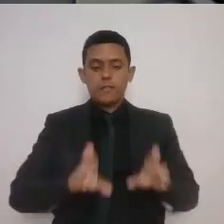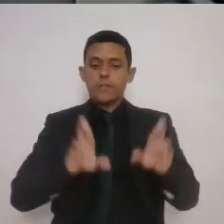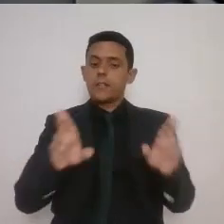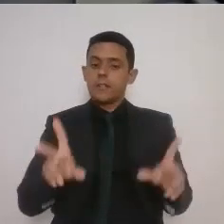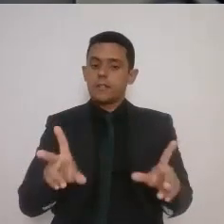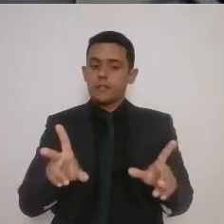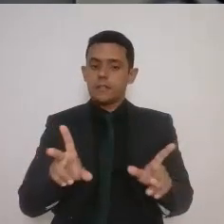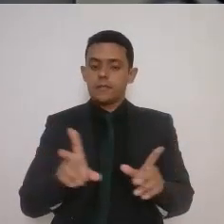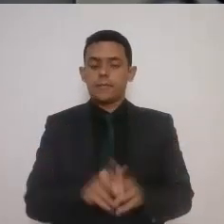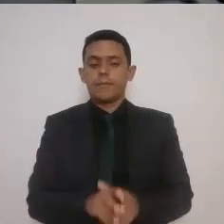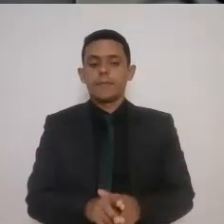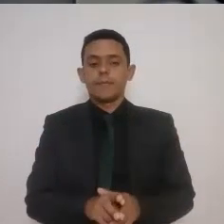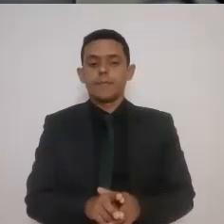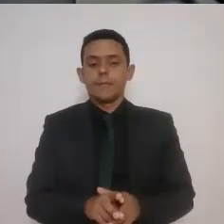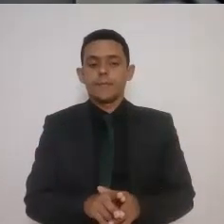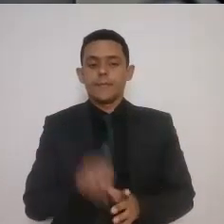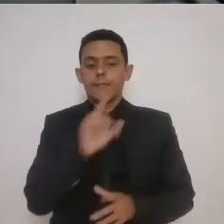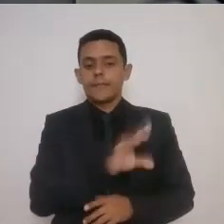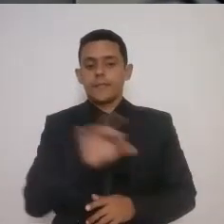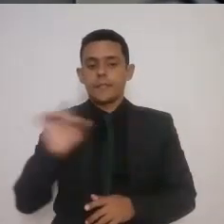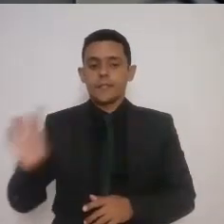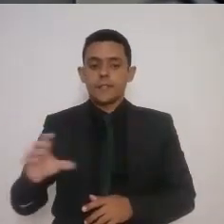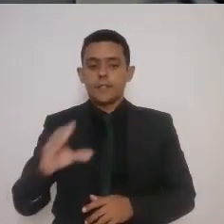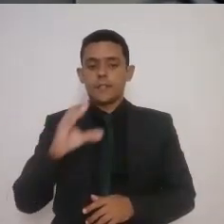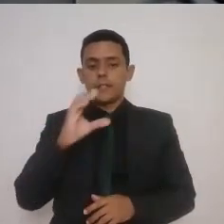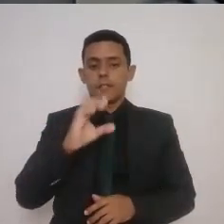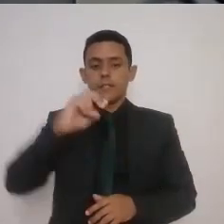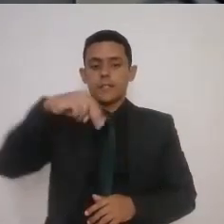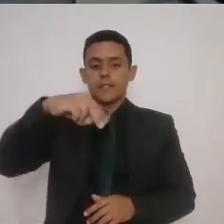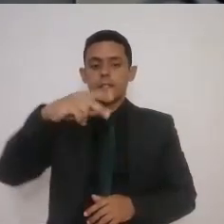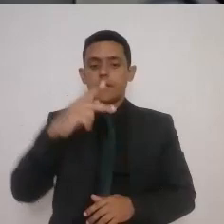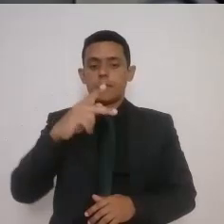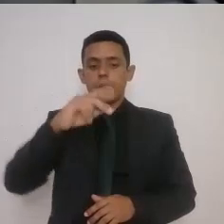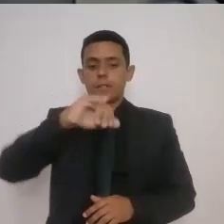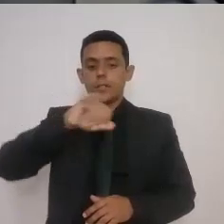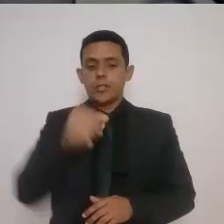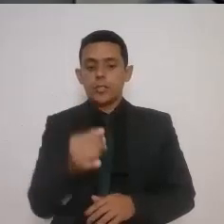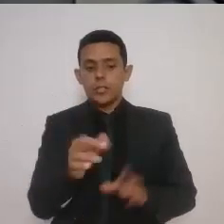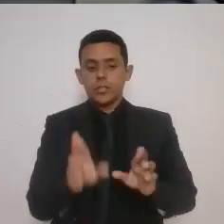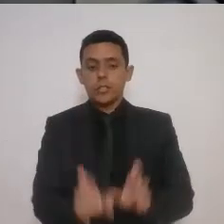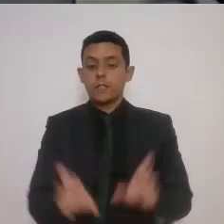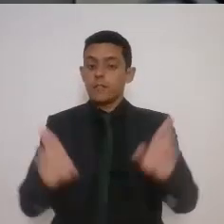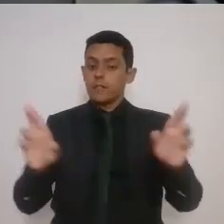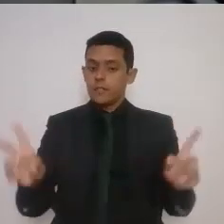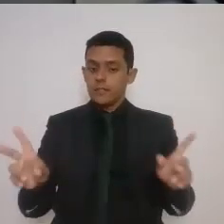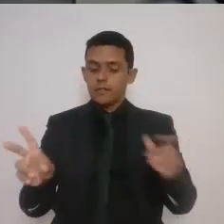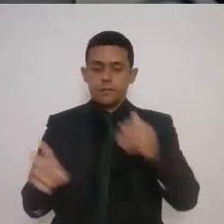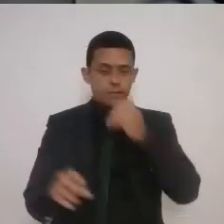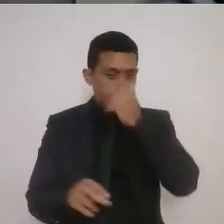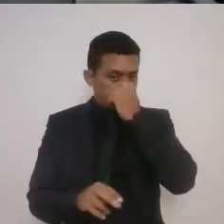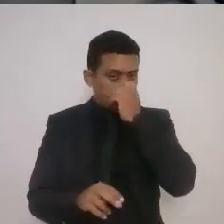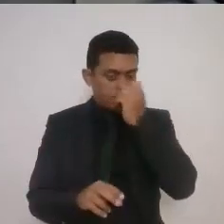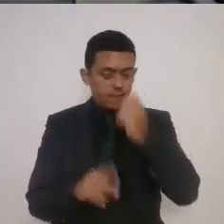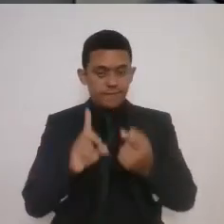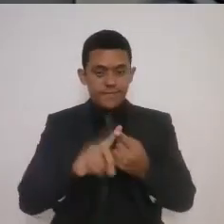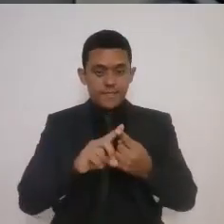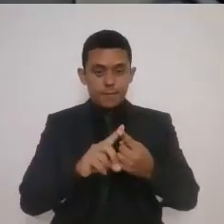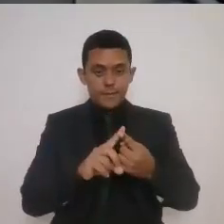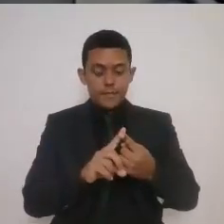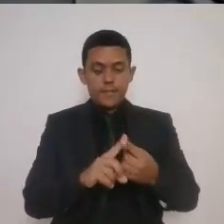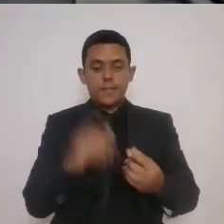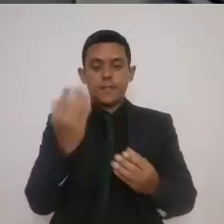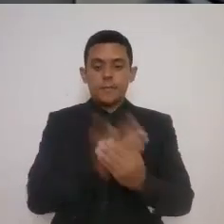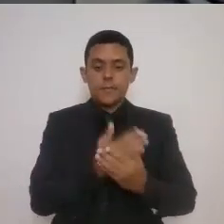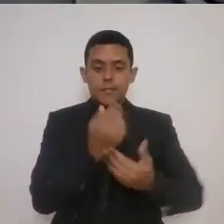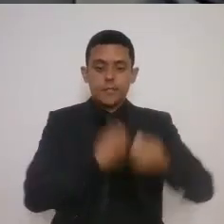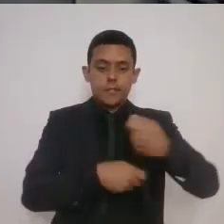Cada uma delas possuindo CNPJ próprio. 3. Bem como decorrer de processo administrativo autônomo. 4. E